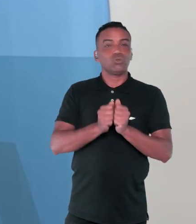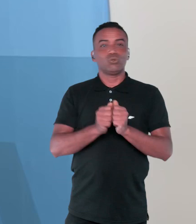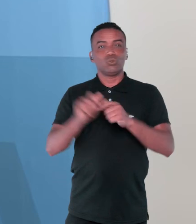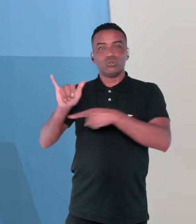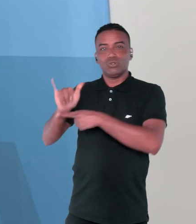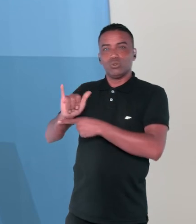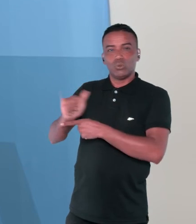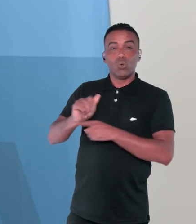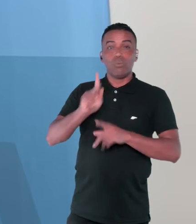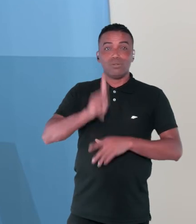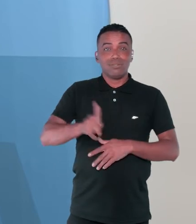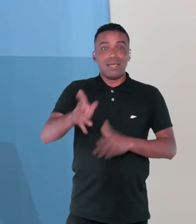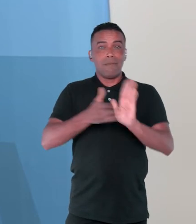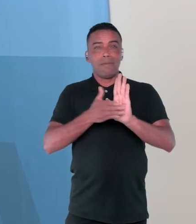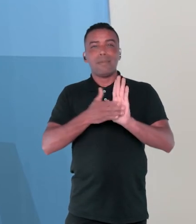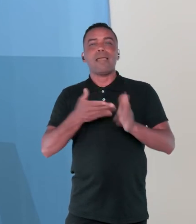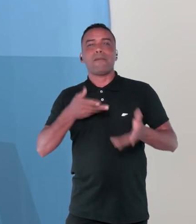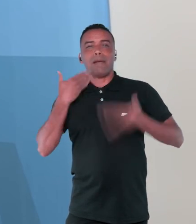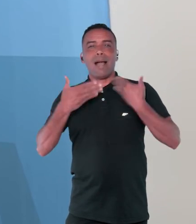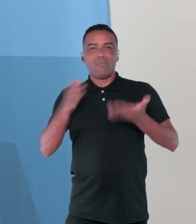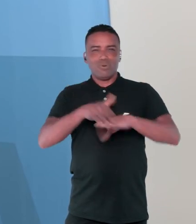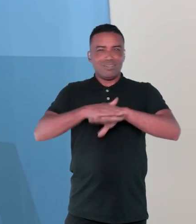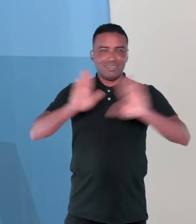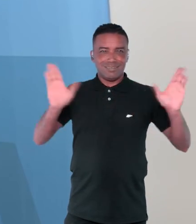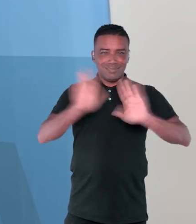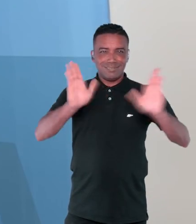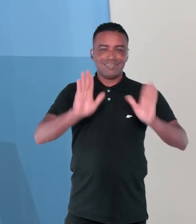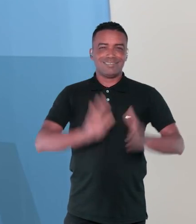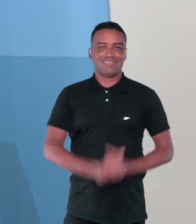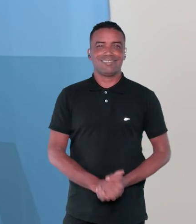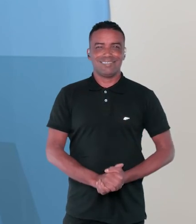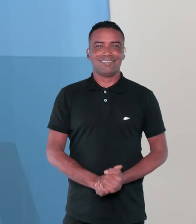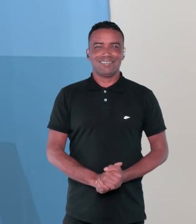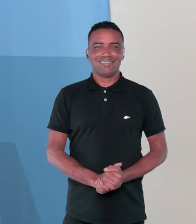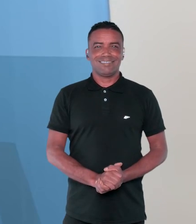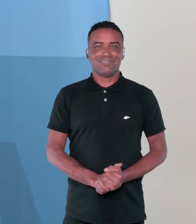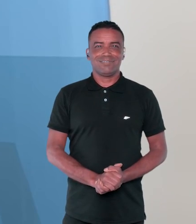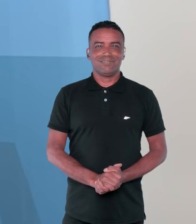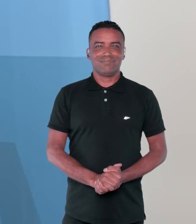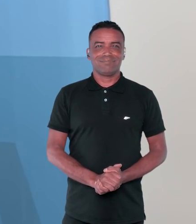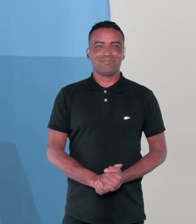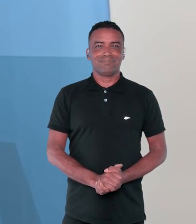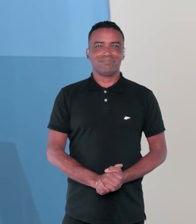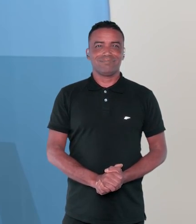Obrigada pela sua companhia aqui com a gente no canal do YouTube Sempre um Papo e até a próxima.